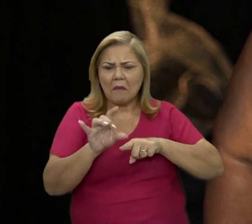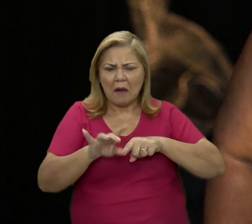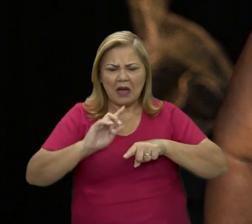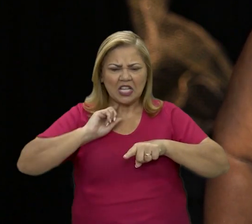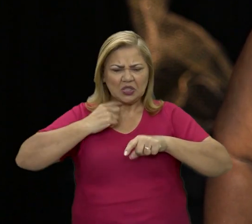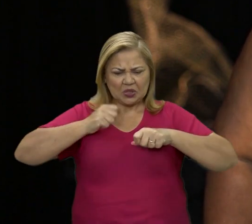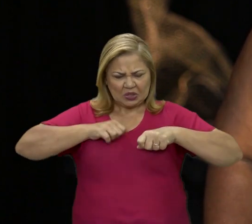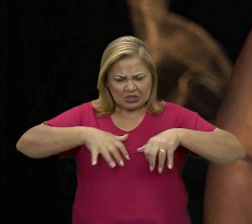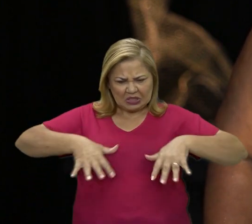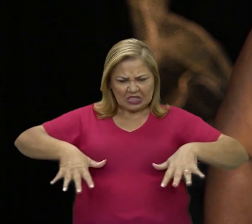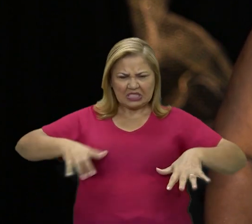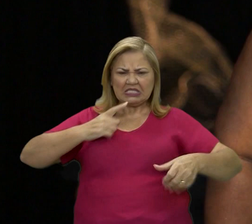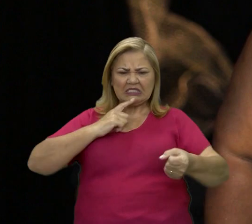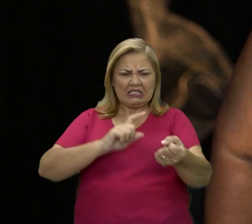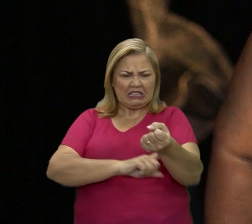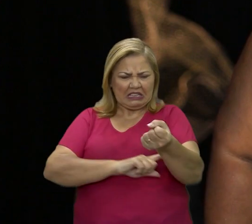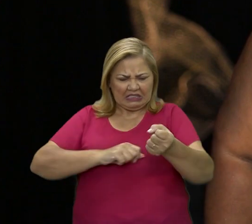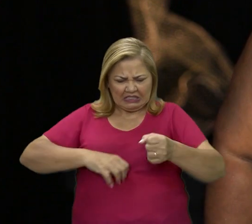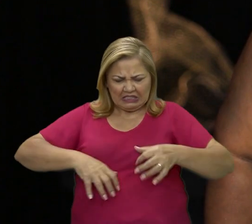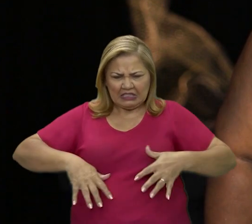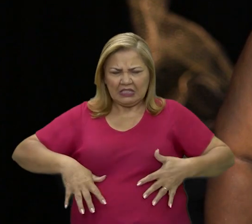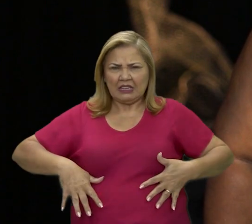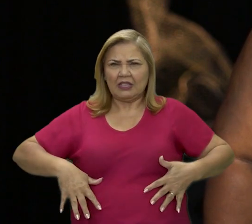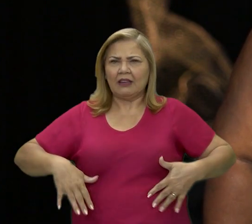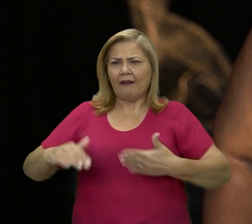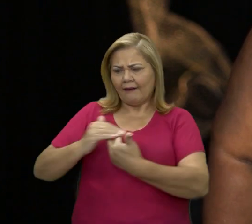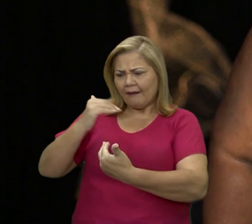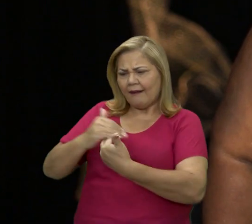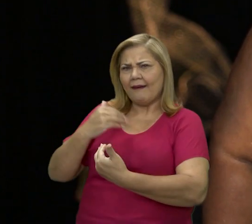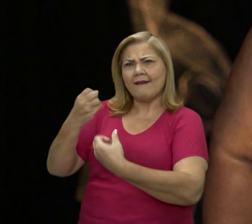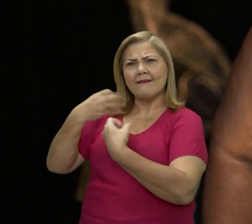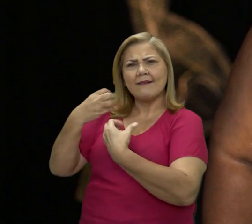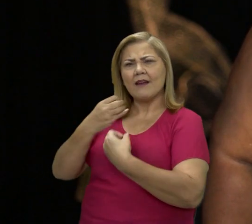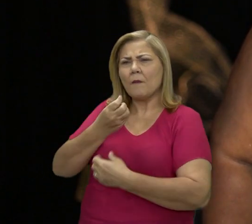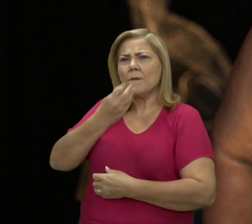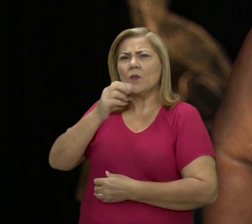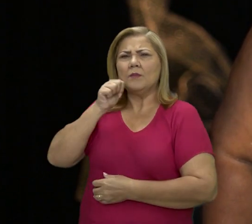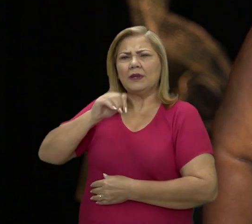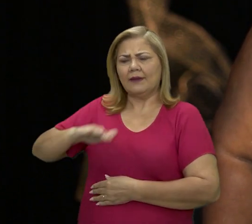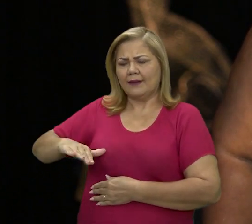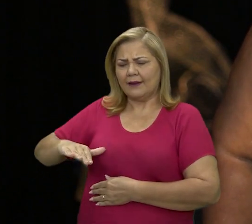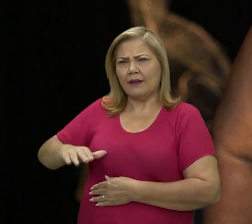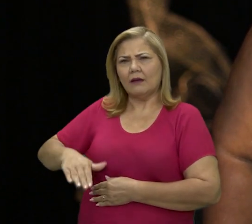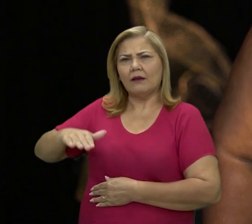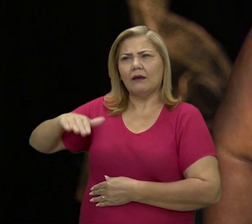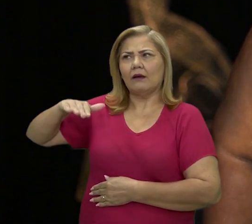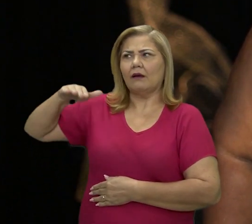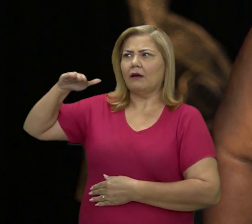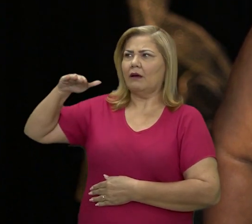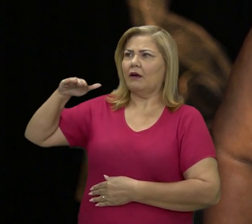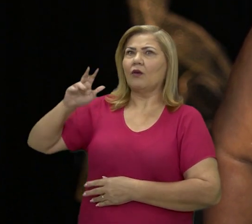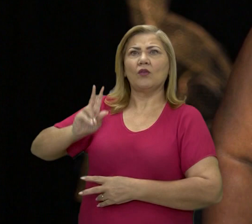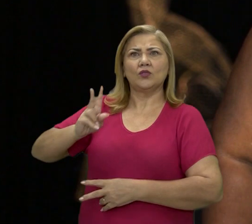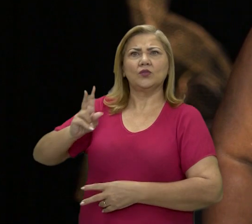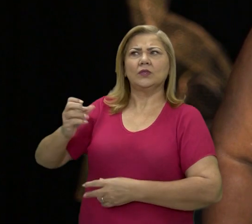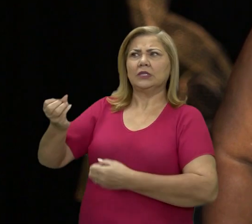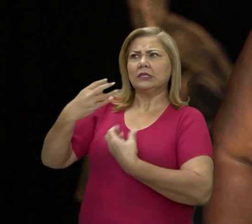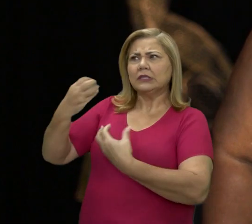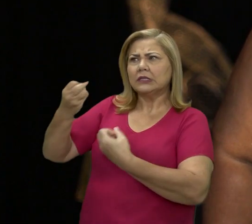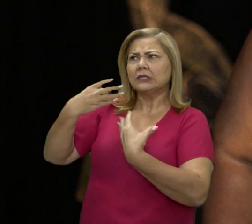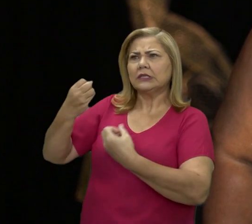e sangue. Eu fui criada para ser uma boa mocinha, porque eu cresci. Continuei sendo ensinada a